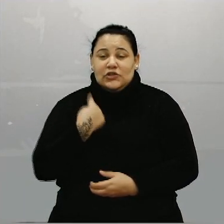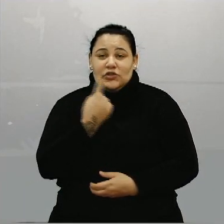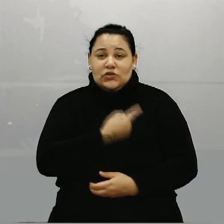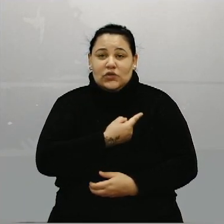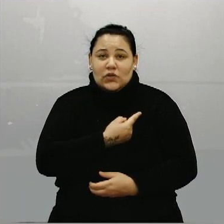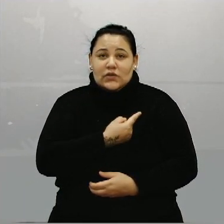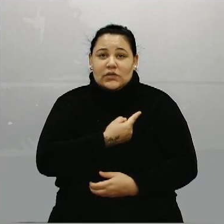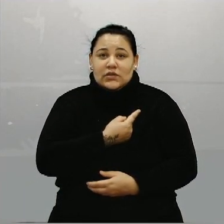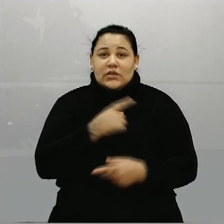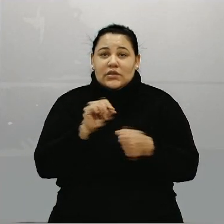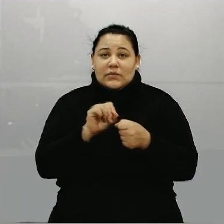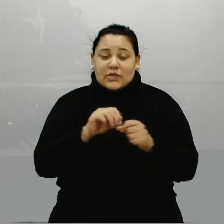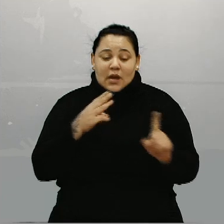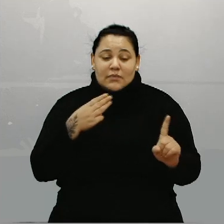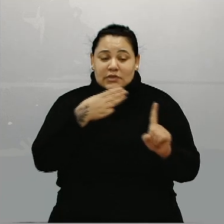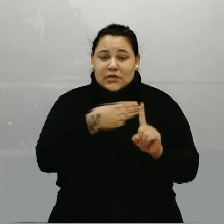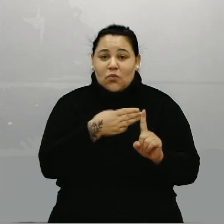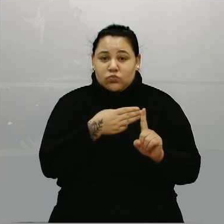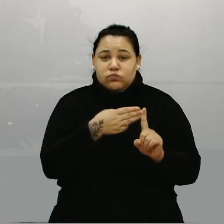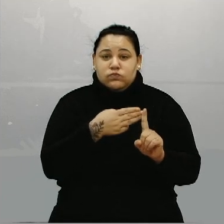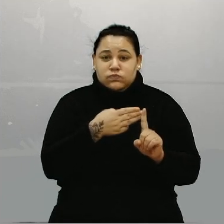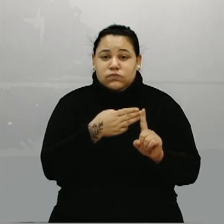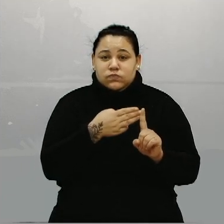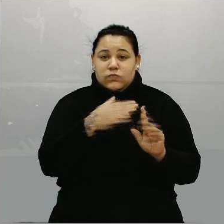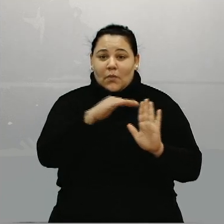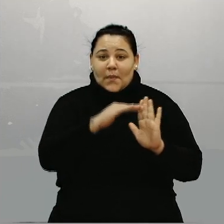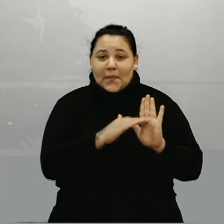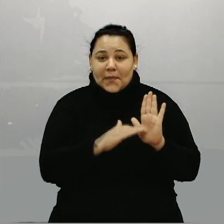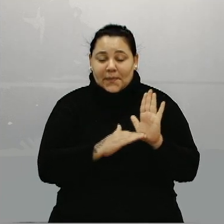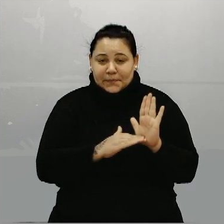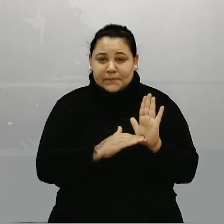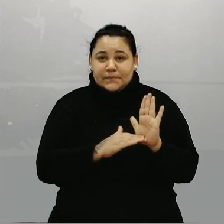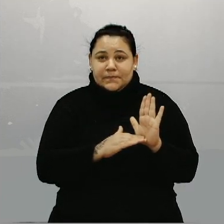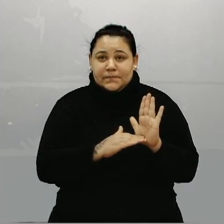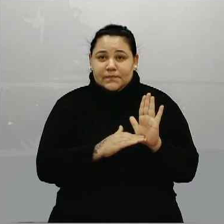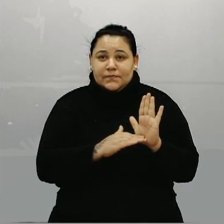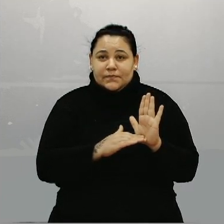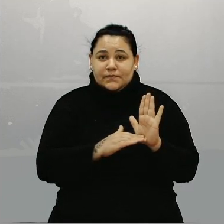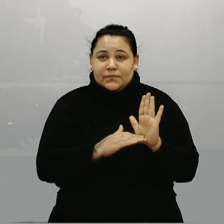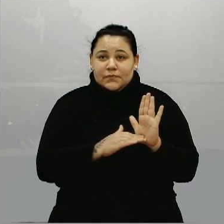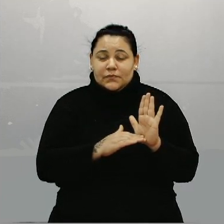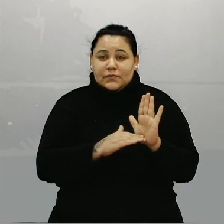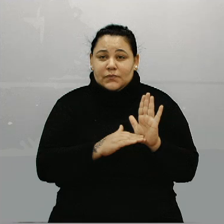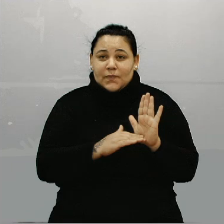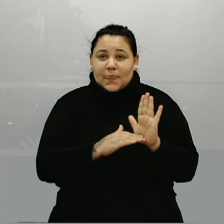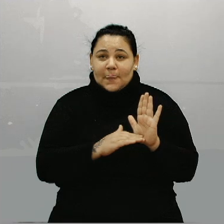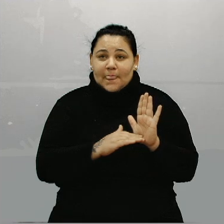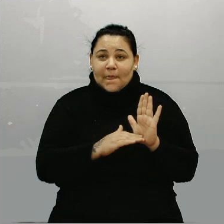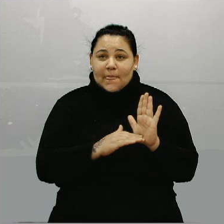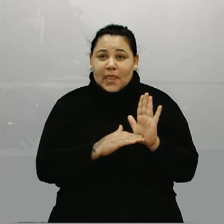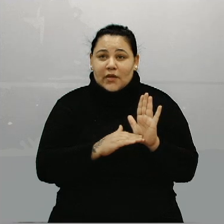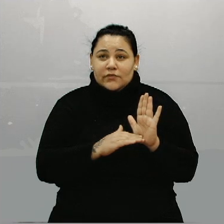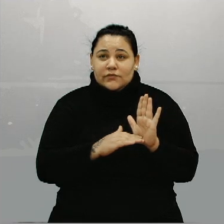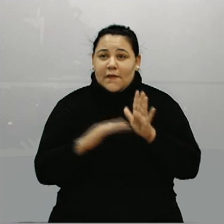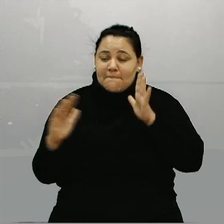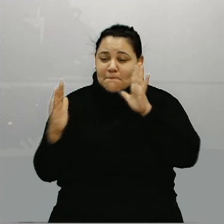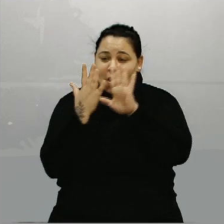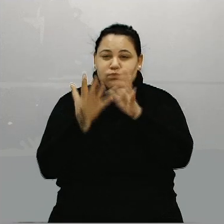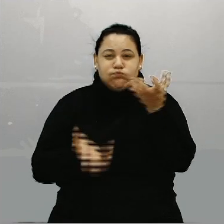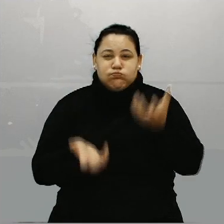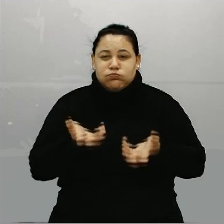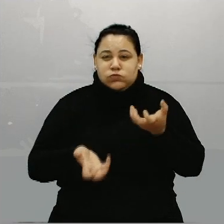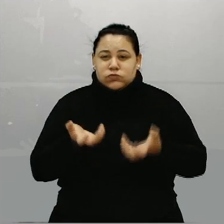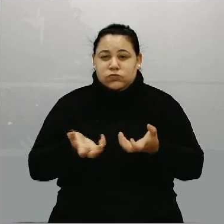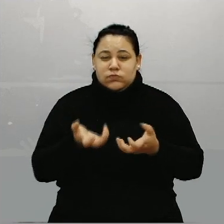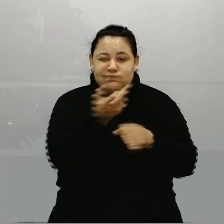perfectibiliza as missões constitucionais do Corpo de Bombeiros Militar e se traduz na prevenção e combate a incêndio, busca e salvamentos, ações de